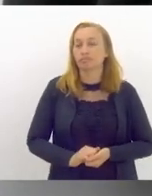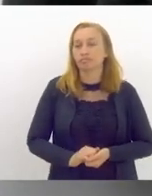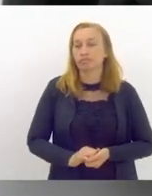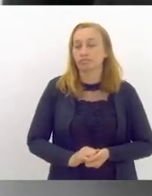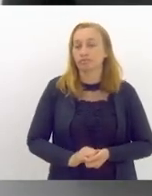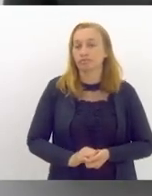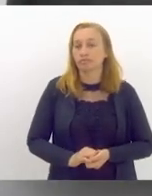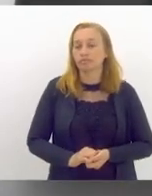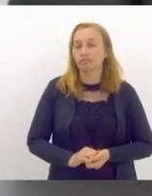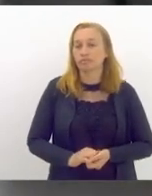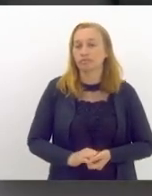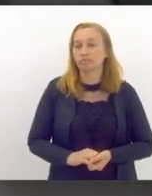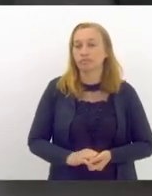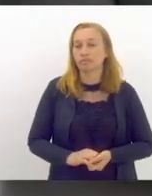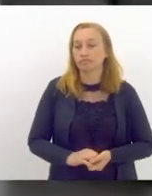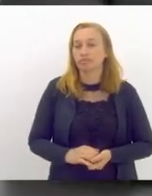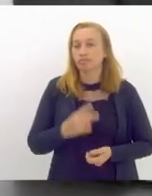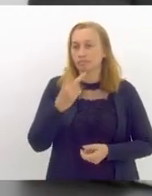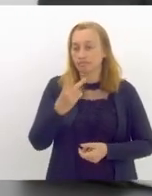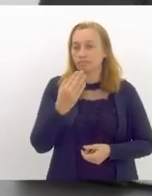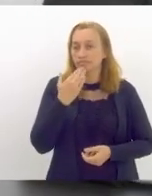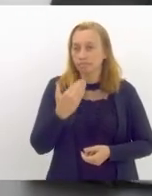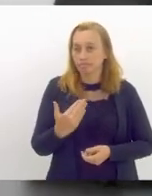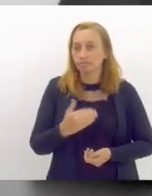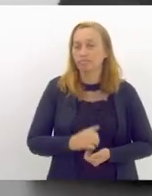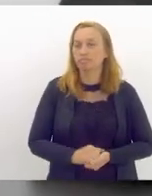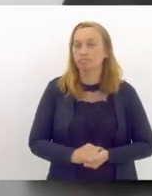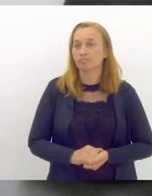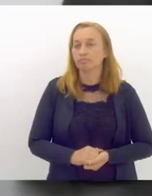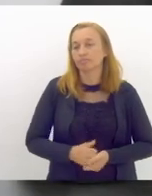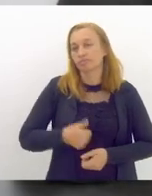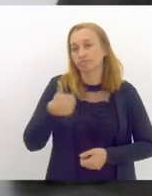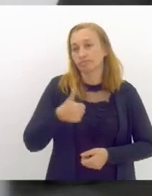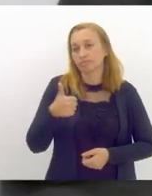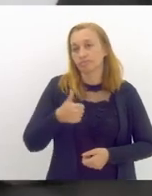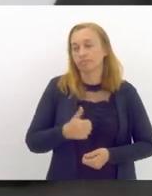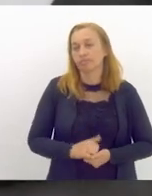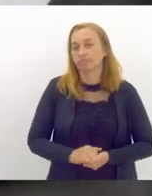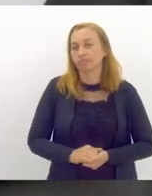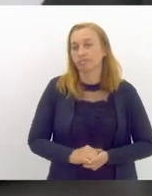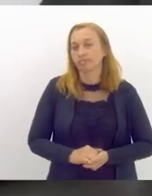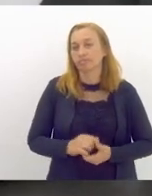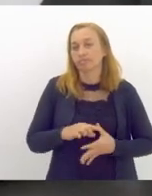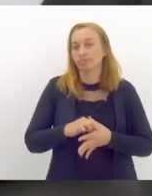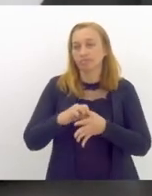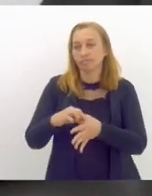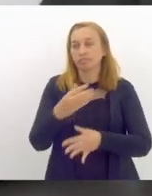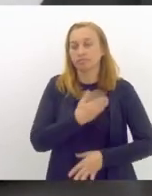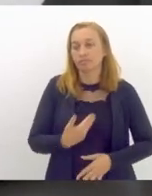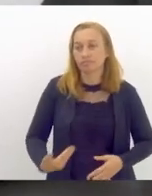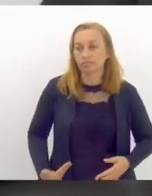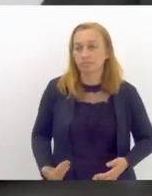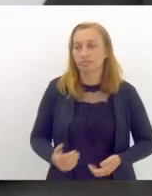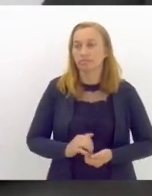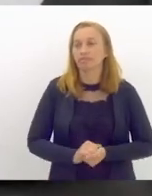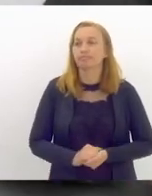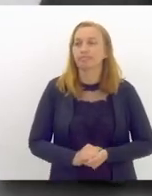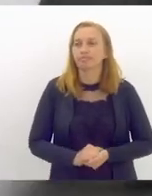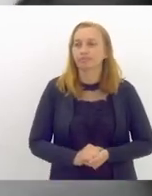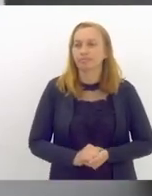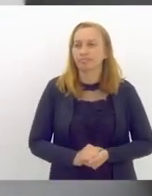fazer aqui dois apelos um ao líder do governo